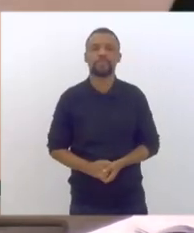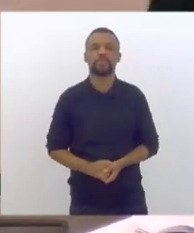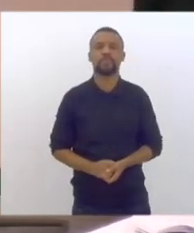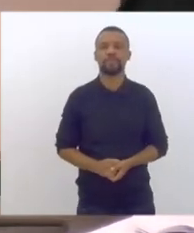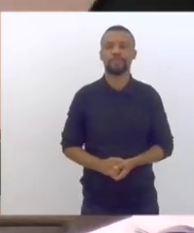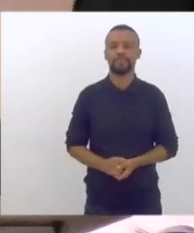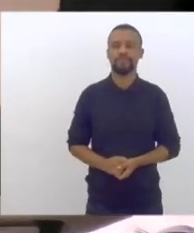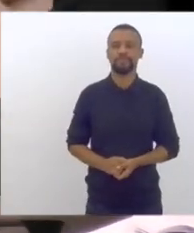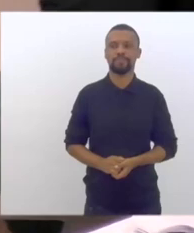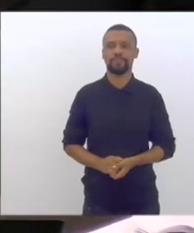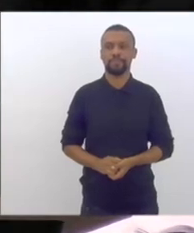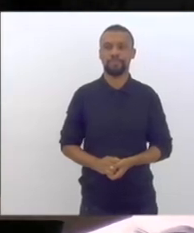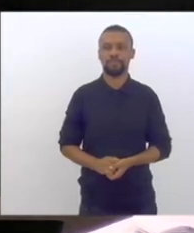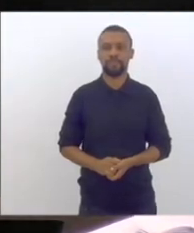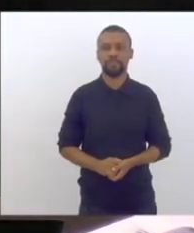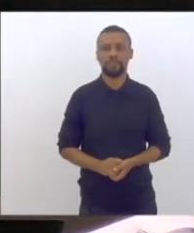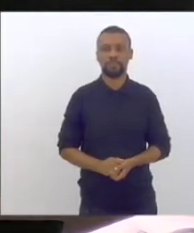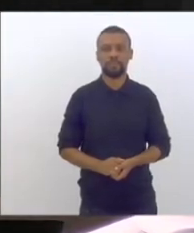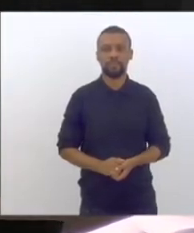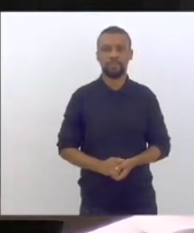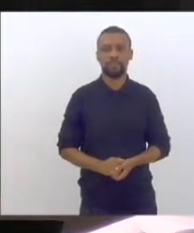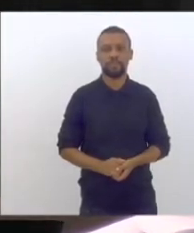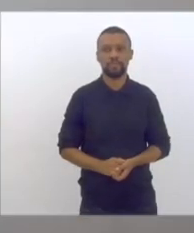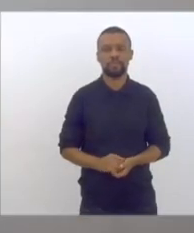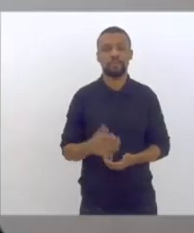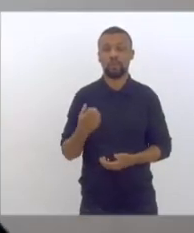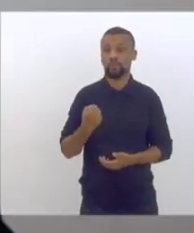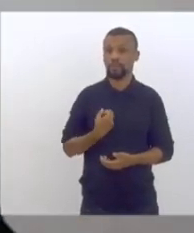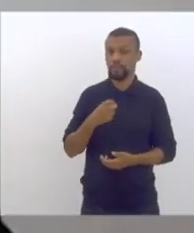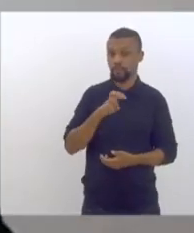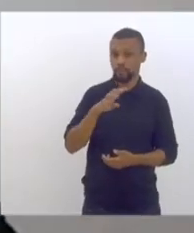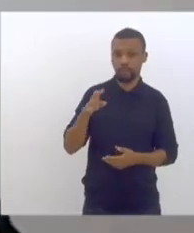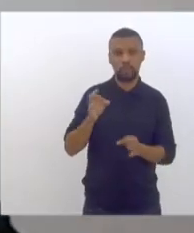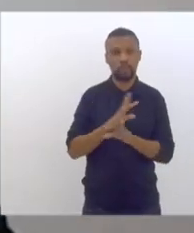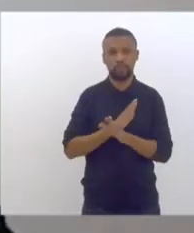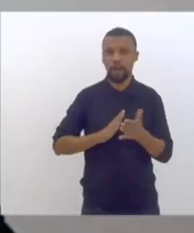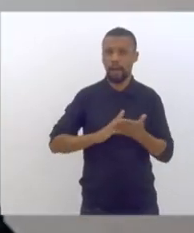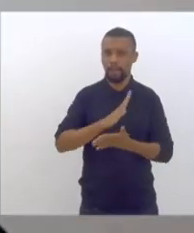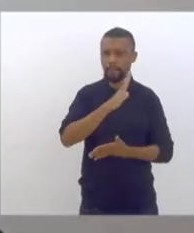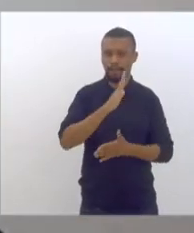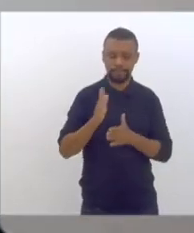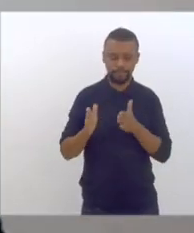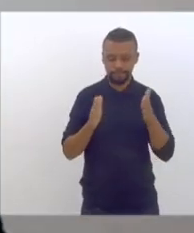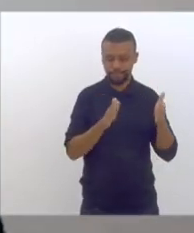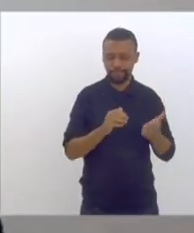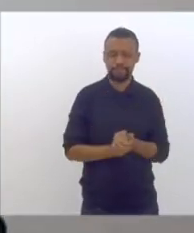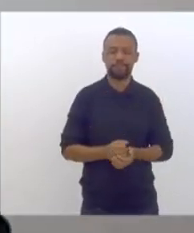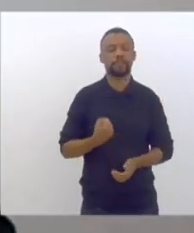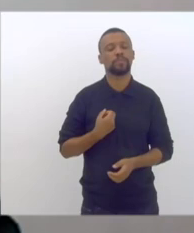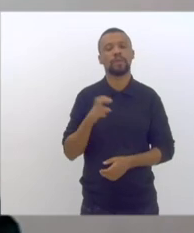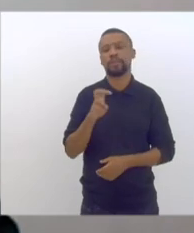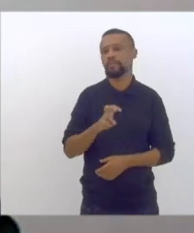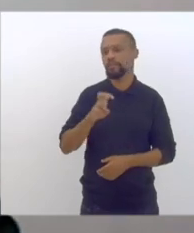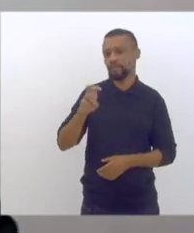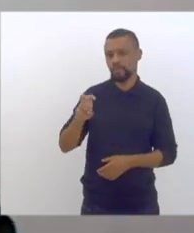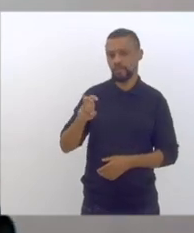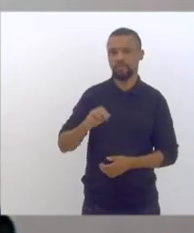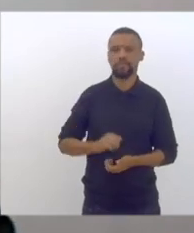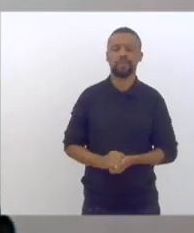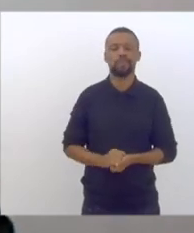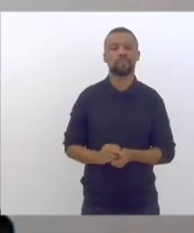E aí é tão 54 aprovado 55